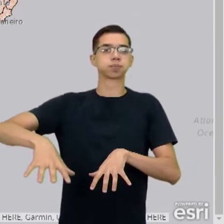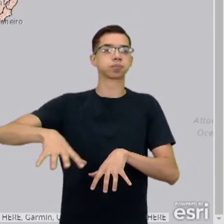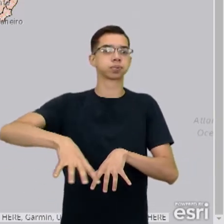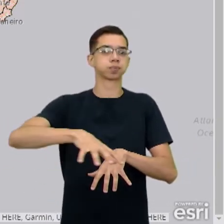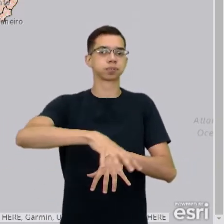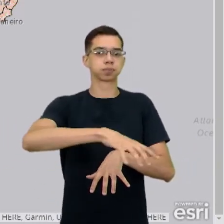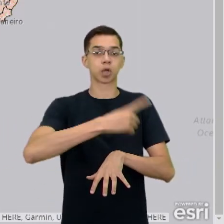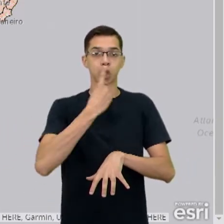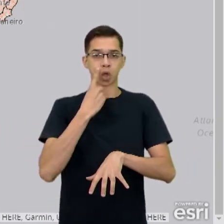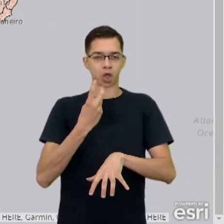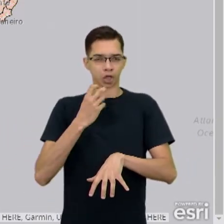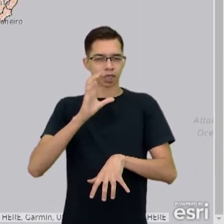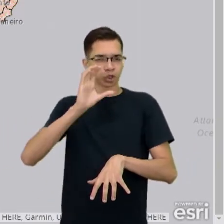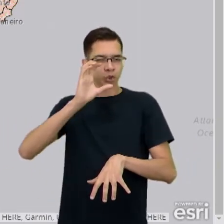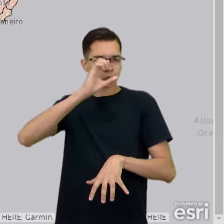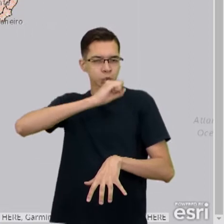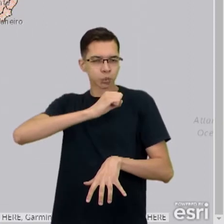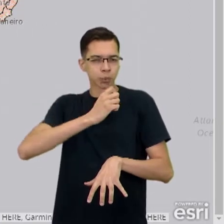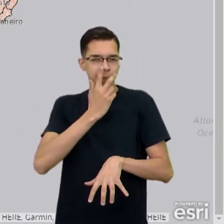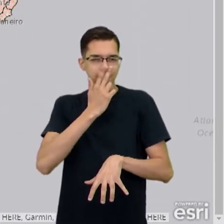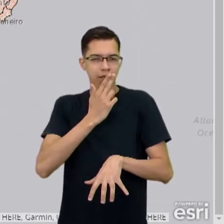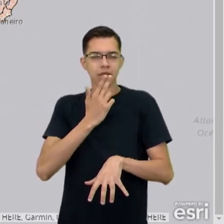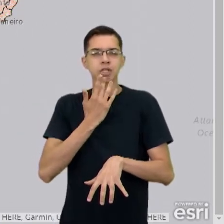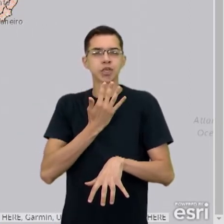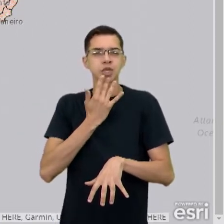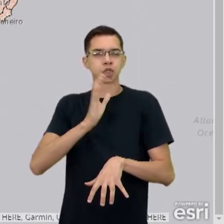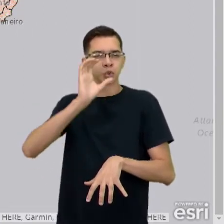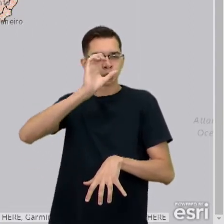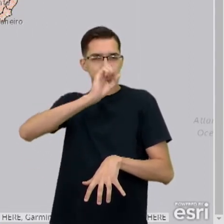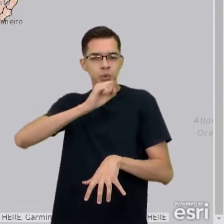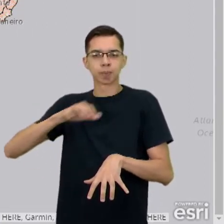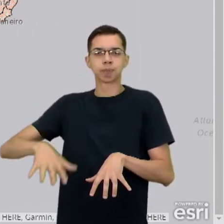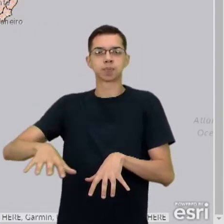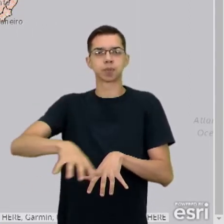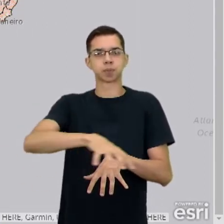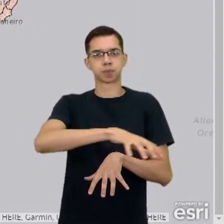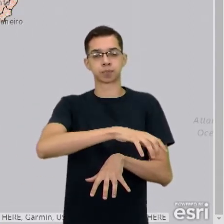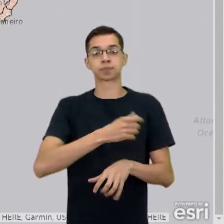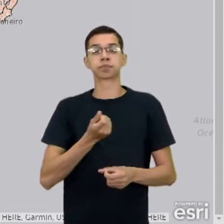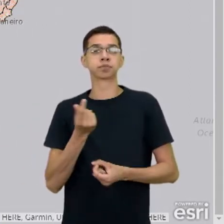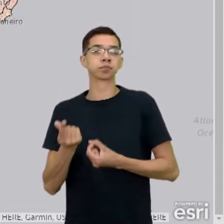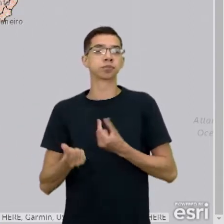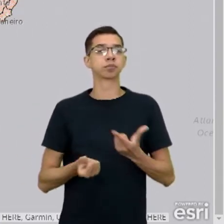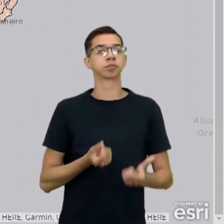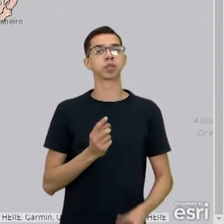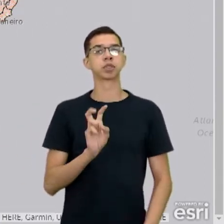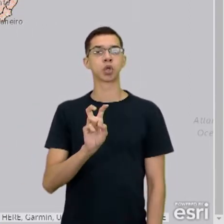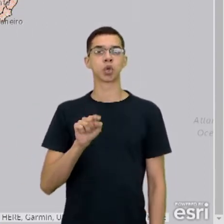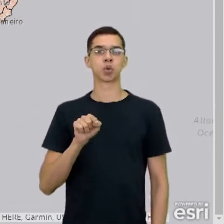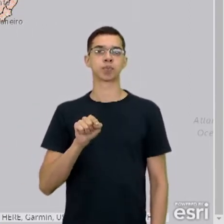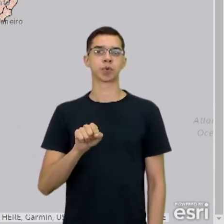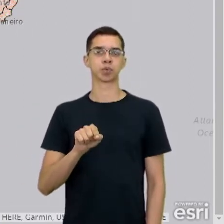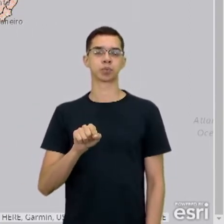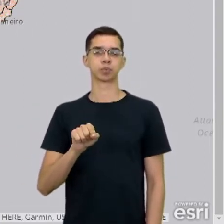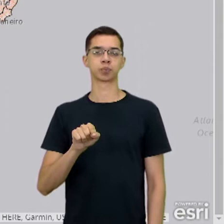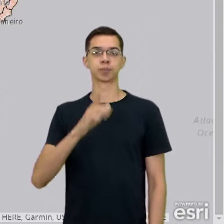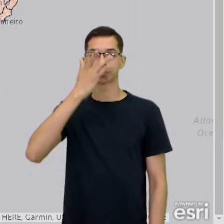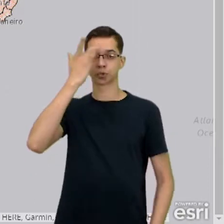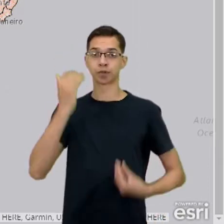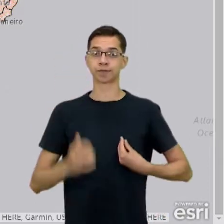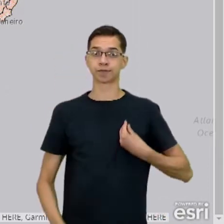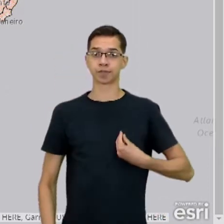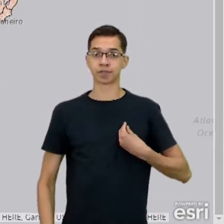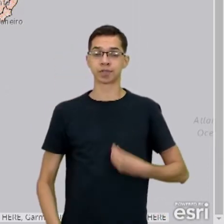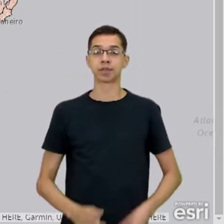escuro. Então aqui tem algumas regiões que tem 5.000 habitantes a cada quilômetro quadrado, ou seja, né, uma